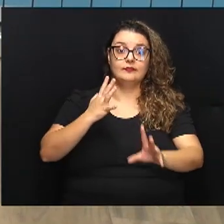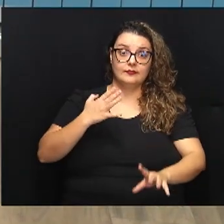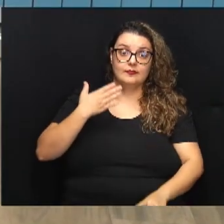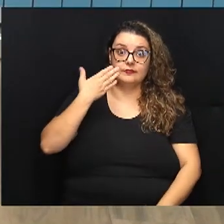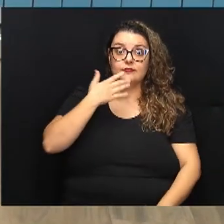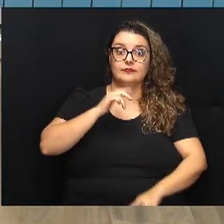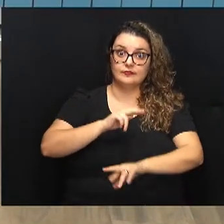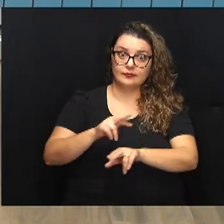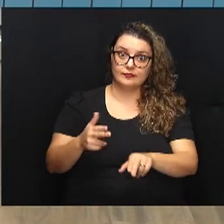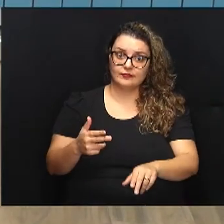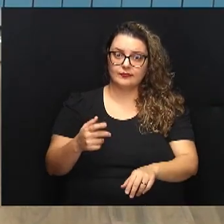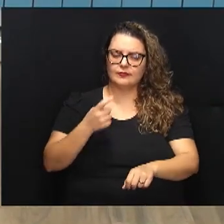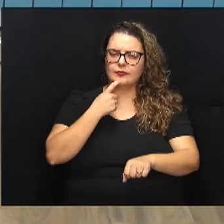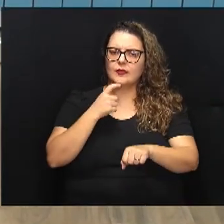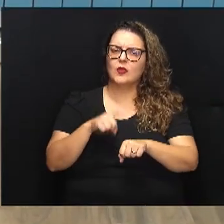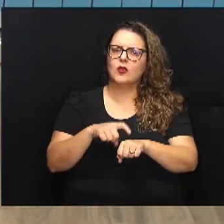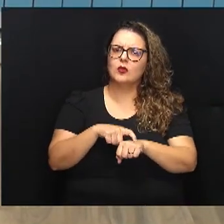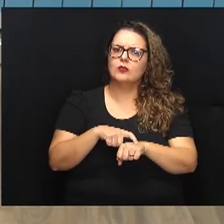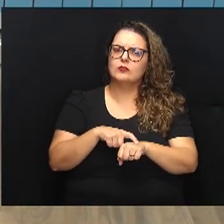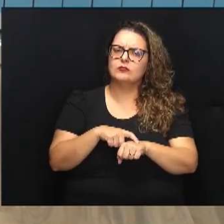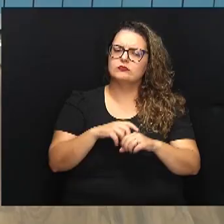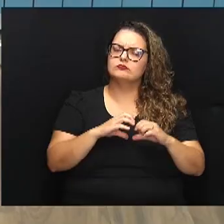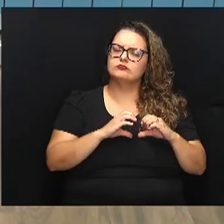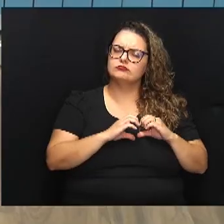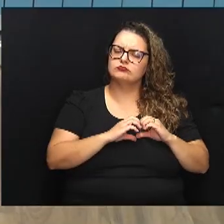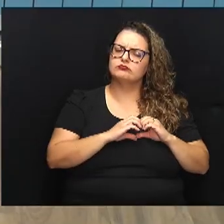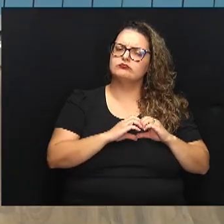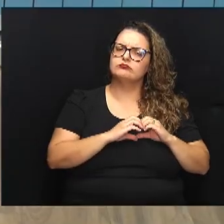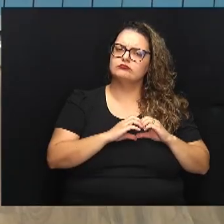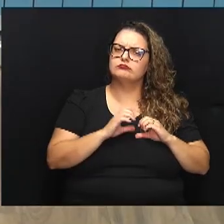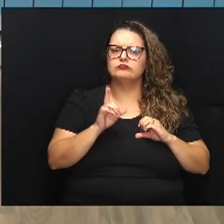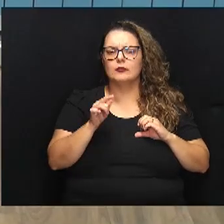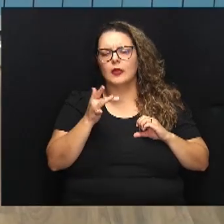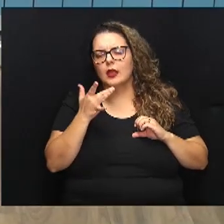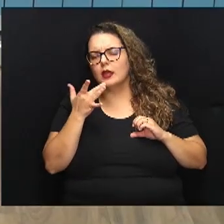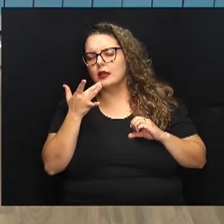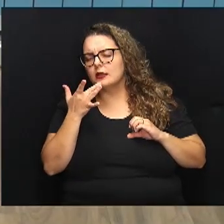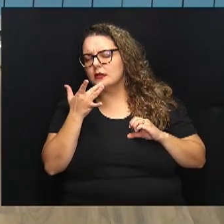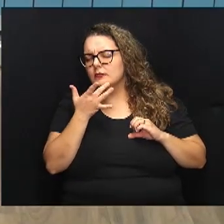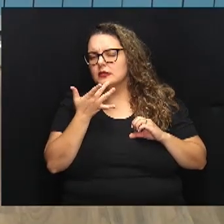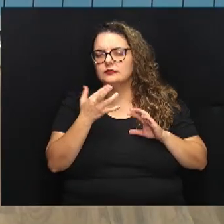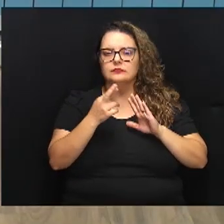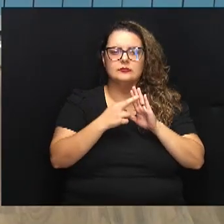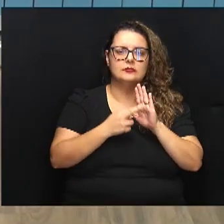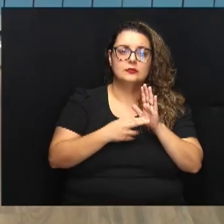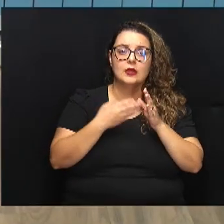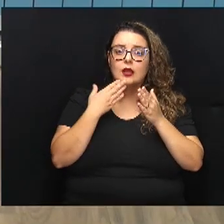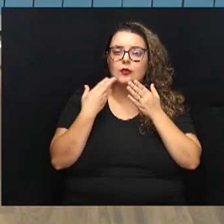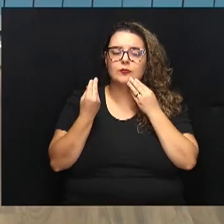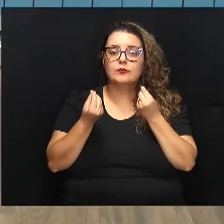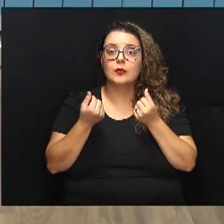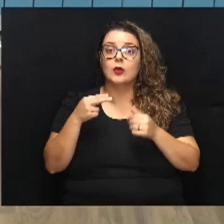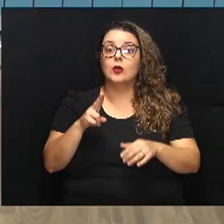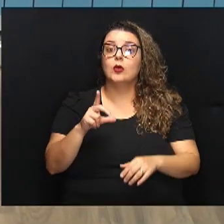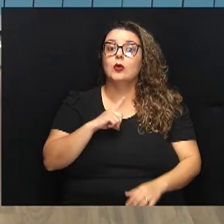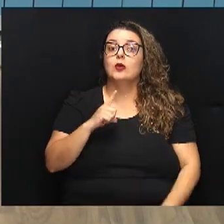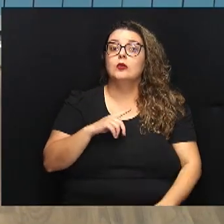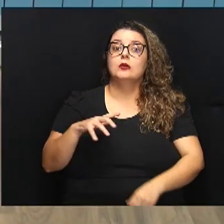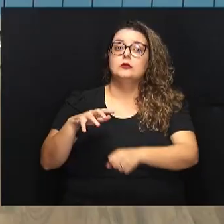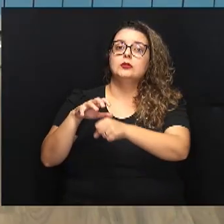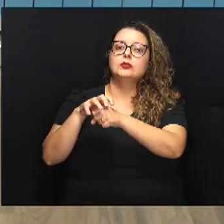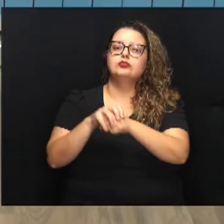docerias. Morango do Amor é de fato uma delícia de receita pelo sabor ou tem uma